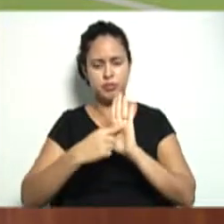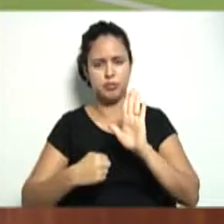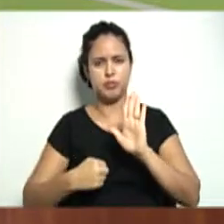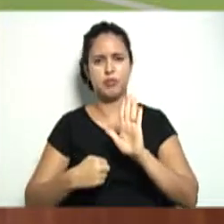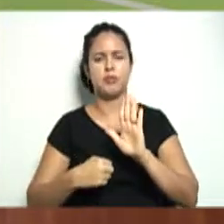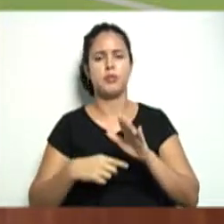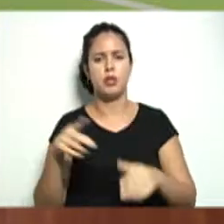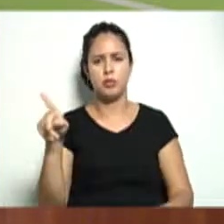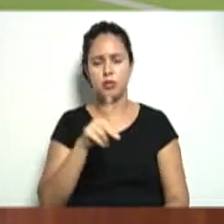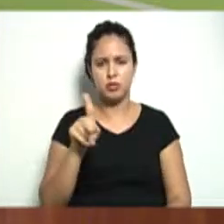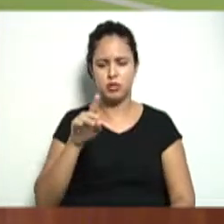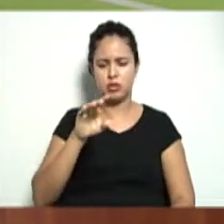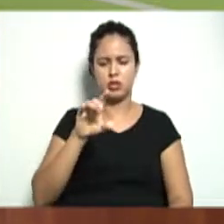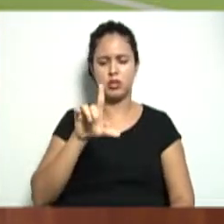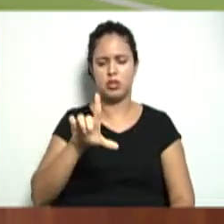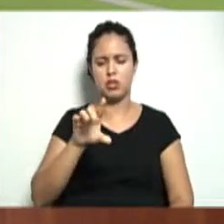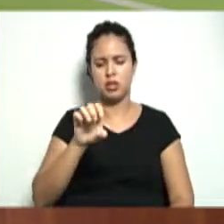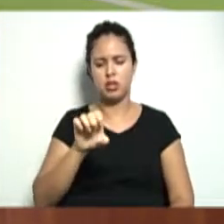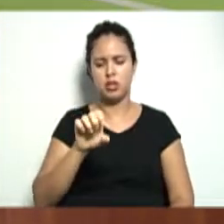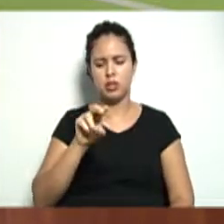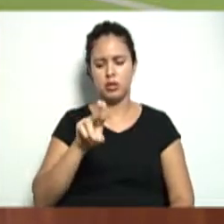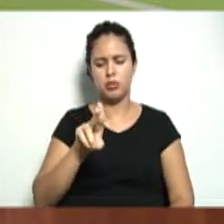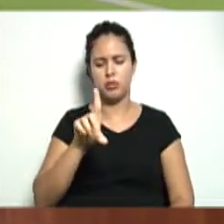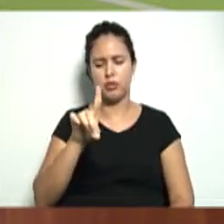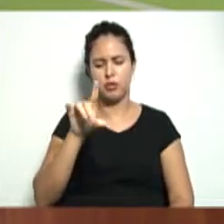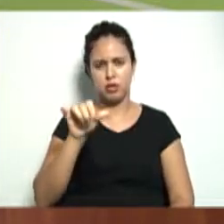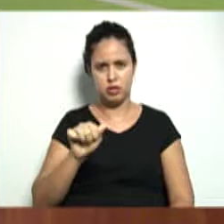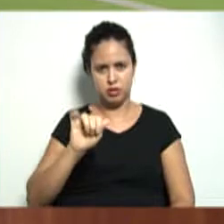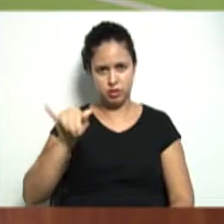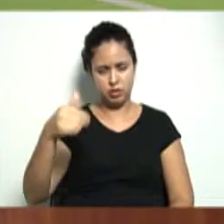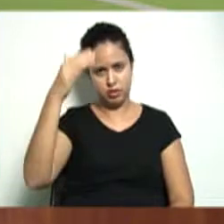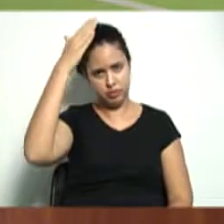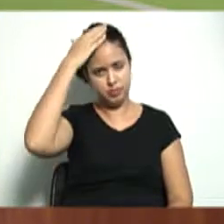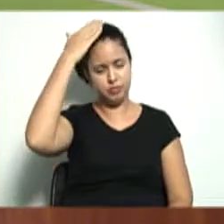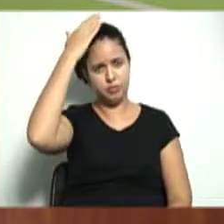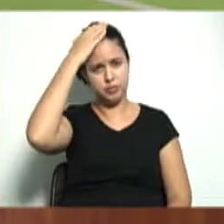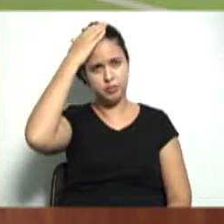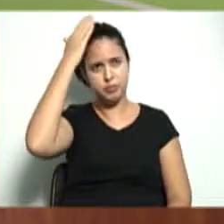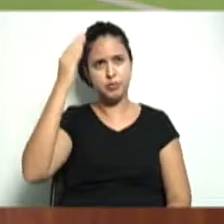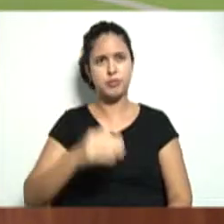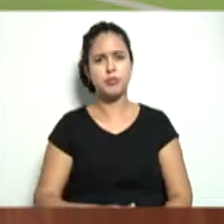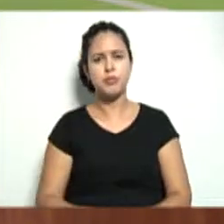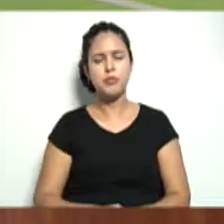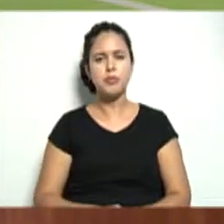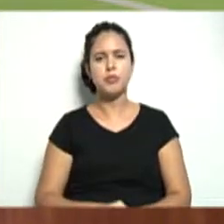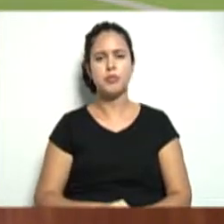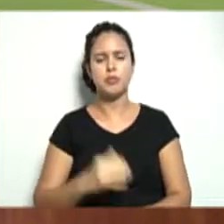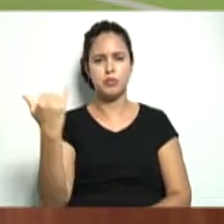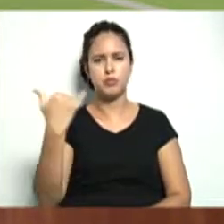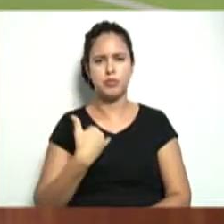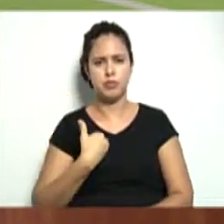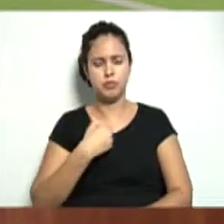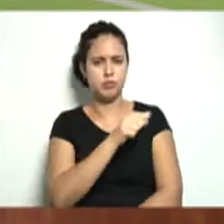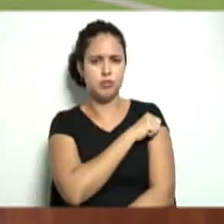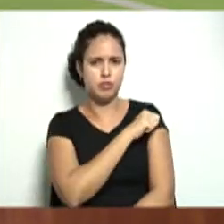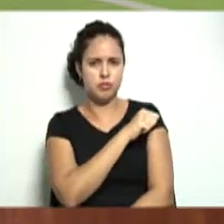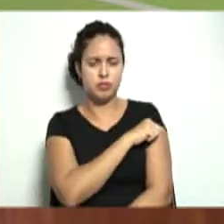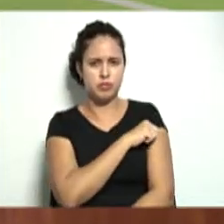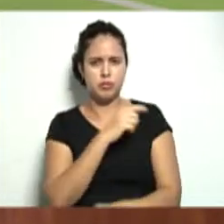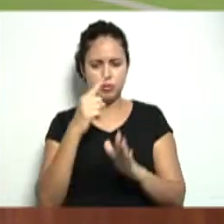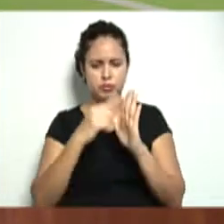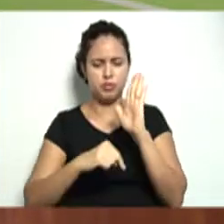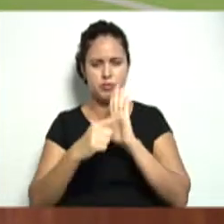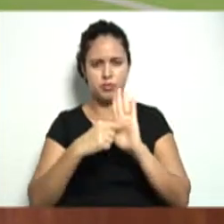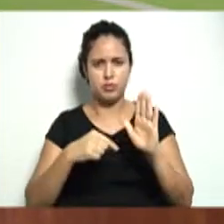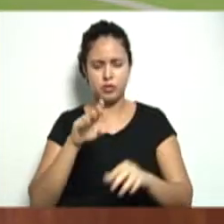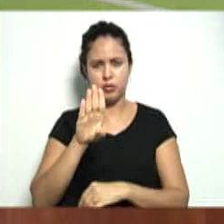Leuda, lá do Jorge Teixeira de Paraná, falou que os estudantes lá marcaram a letra B, a